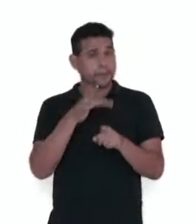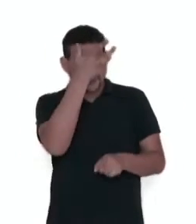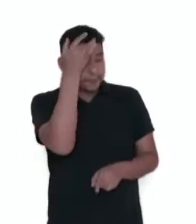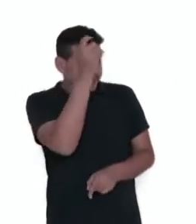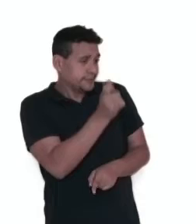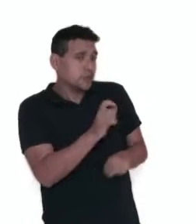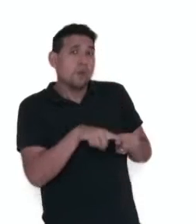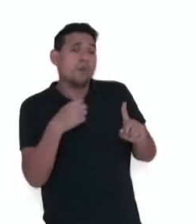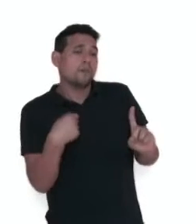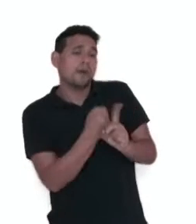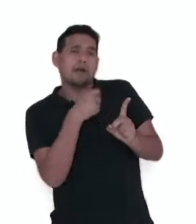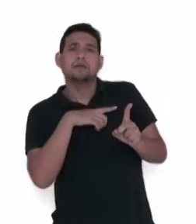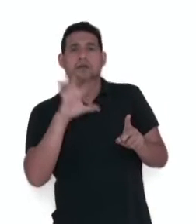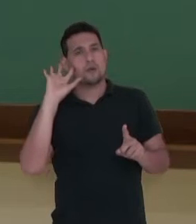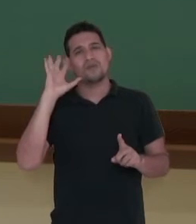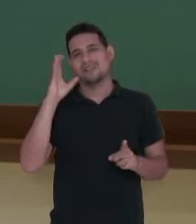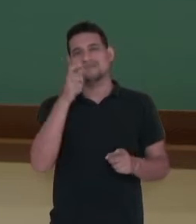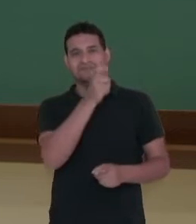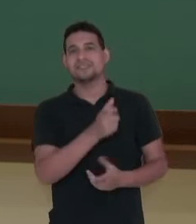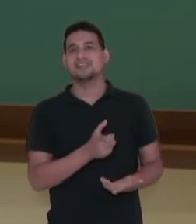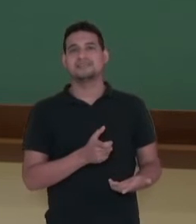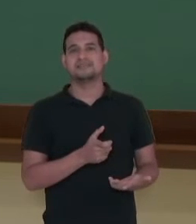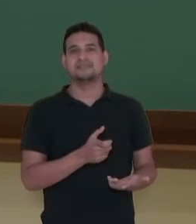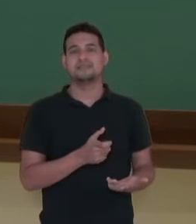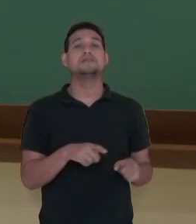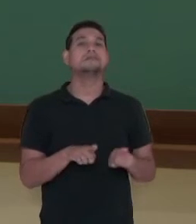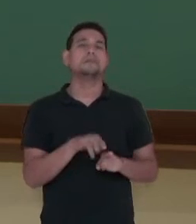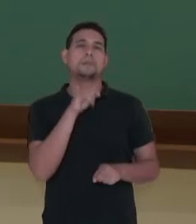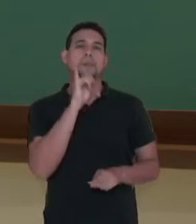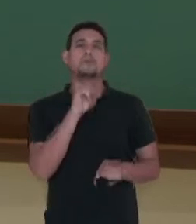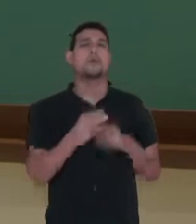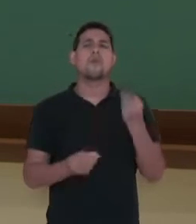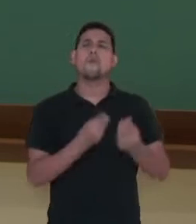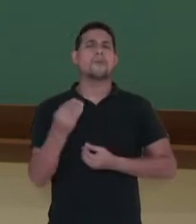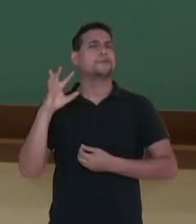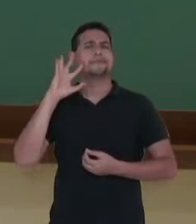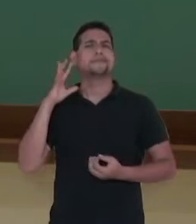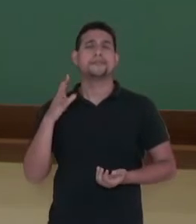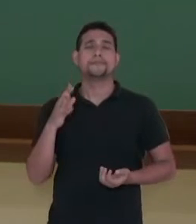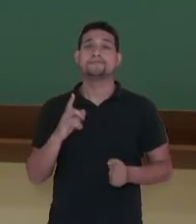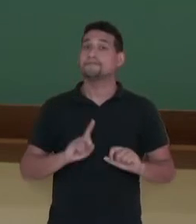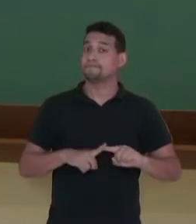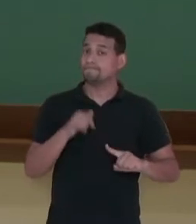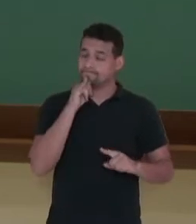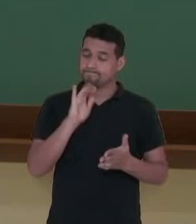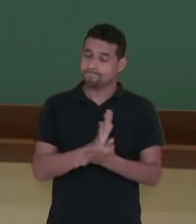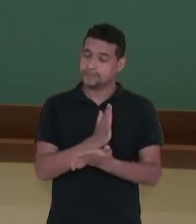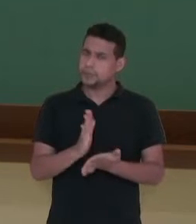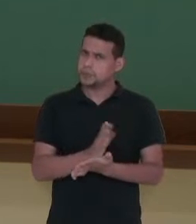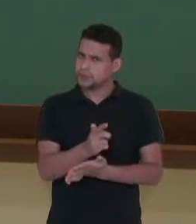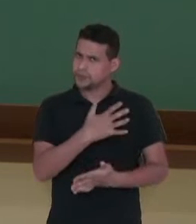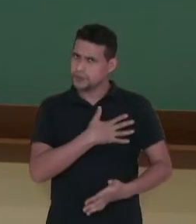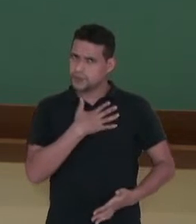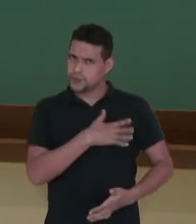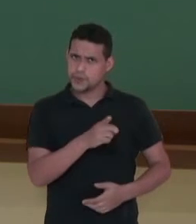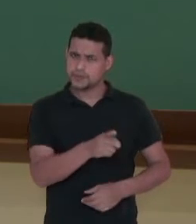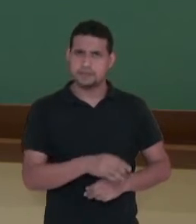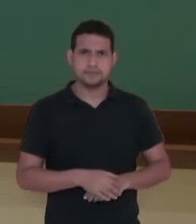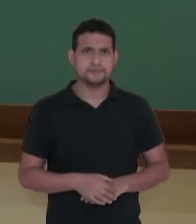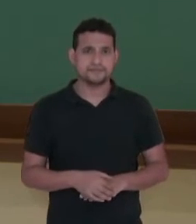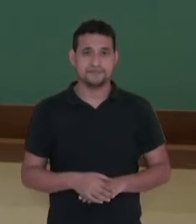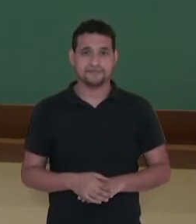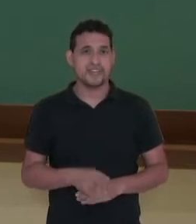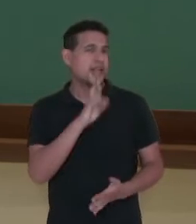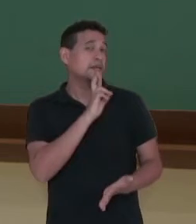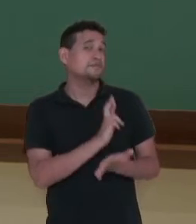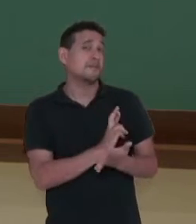las consecuencias de ese hecho, las consecuencias de ese feito. ¿Conoces alguna que te guste? Então, as